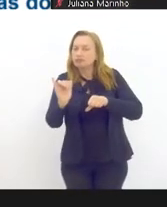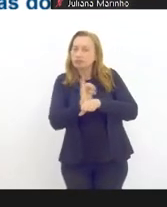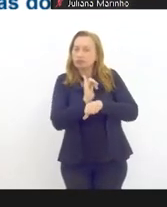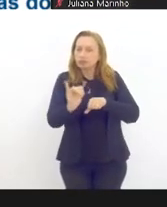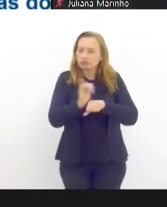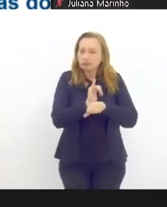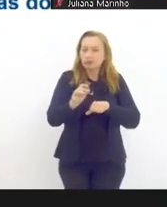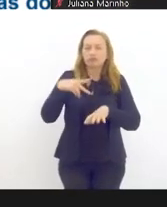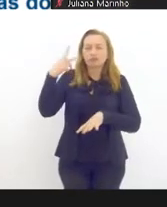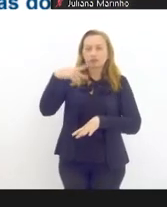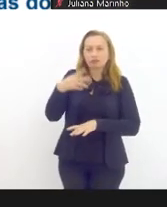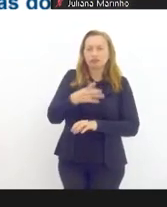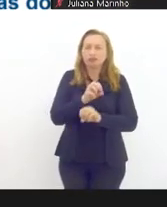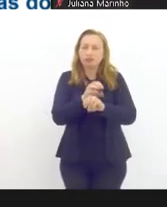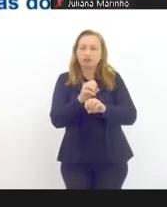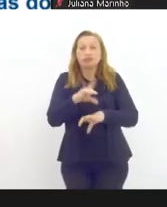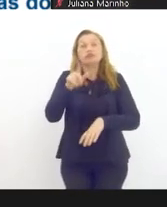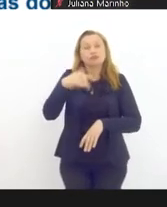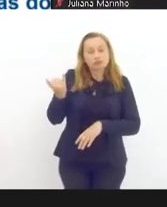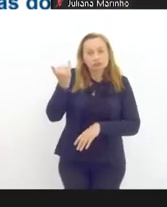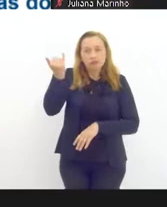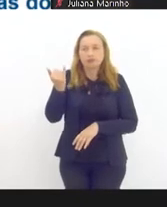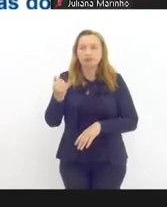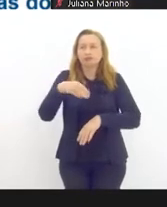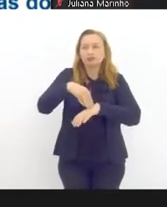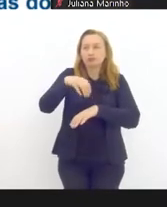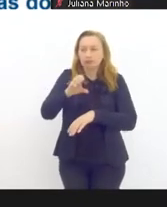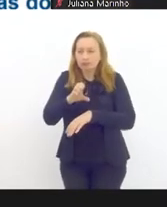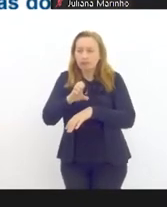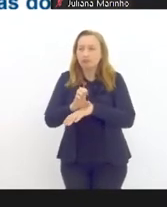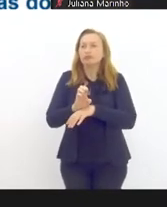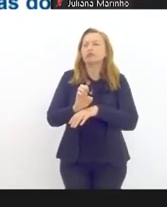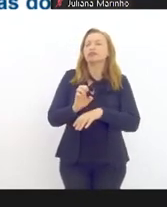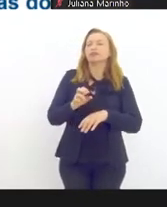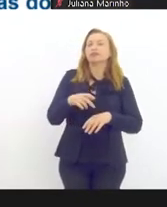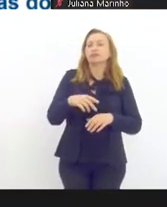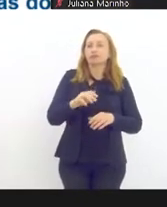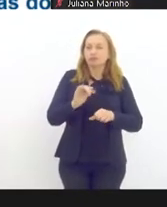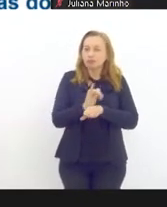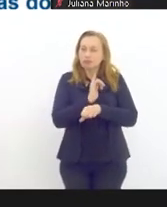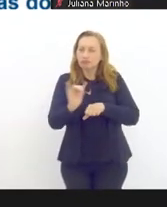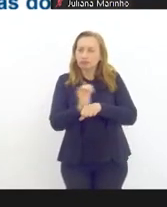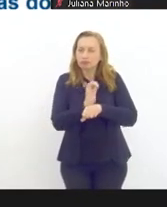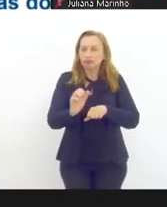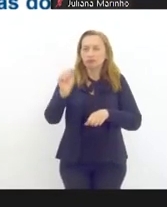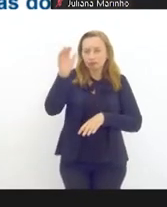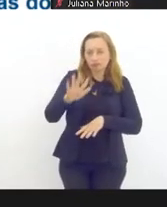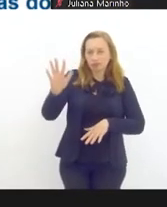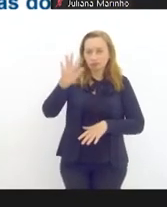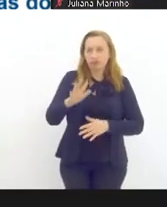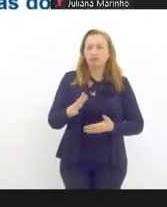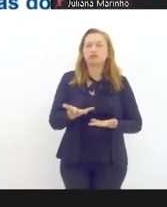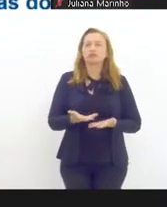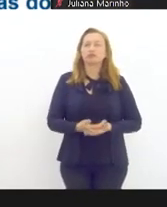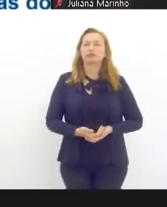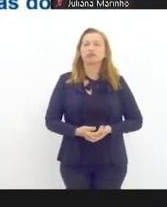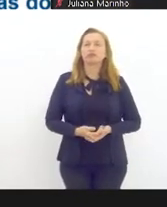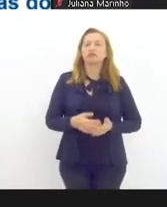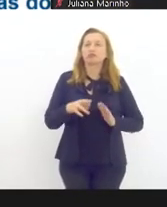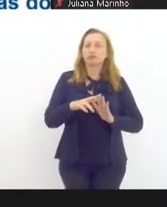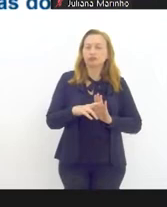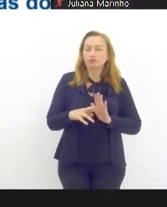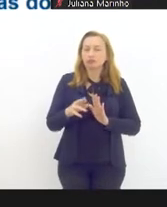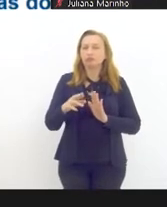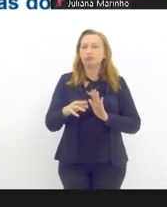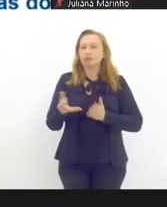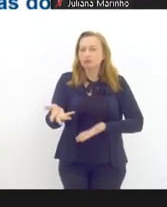políticas educacionais no Estado é muito importante, da mesma forma que o MEC deveria fazer essa articulação a nível nacional. Então, esse regime de colaboração, ele é fundamental